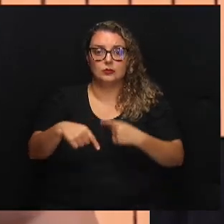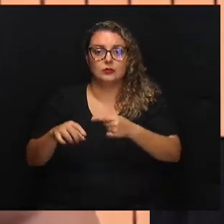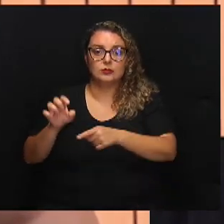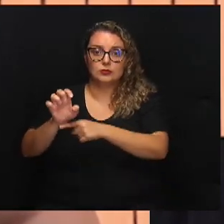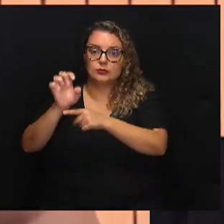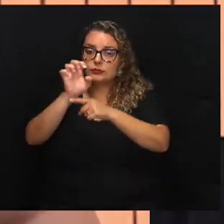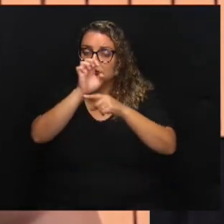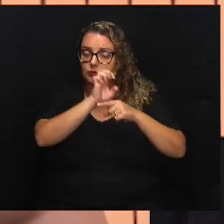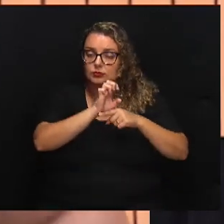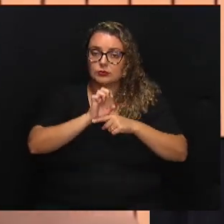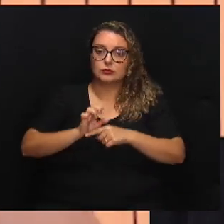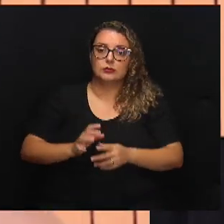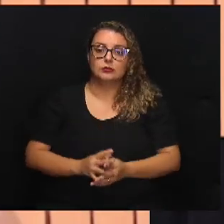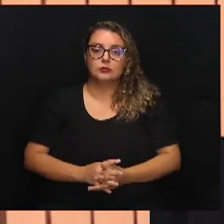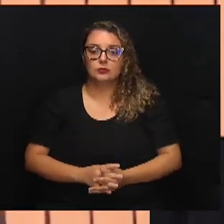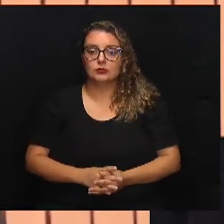estados.